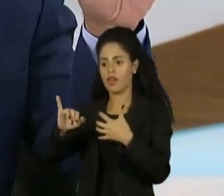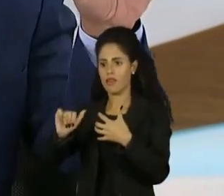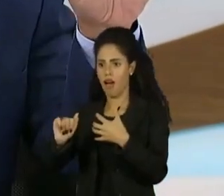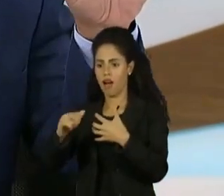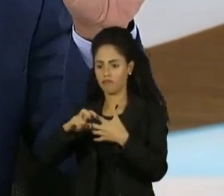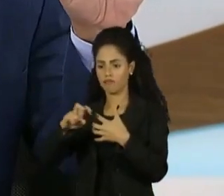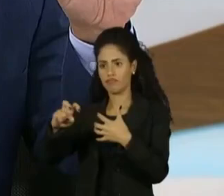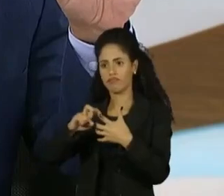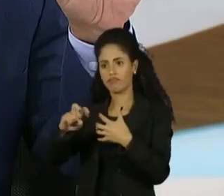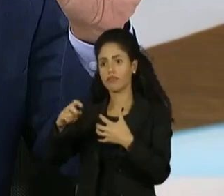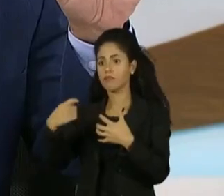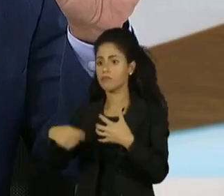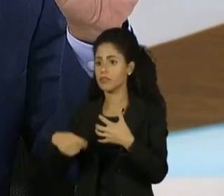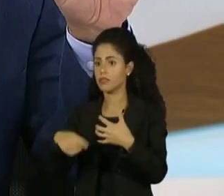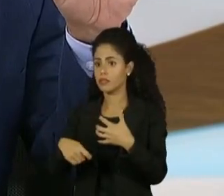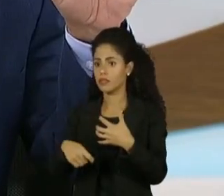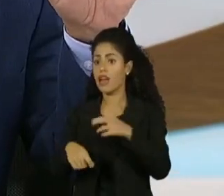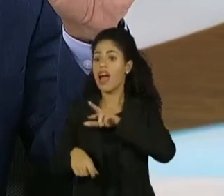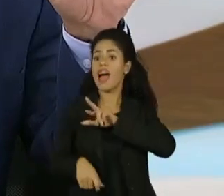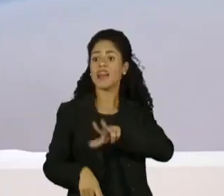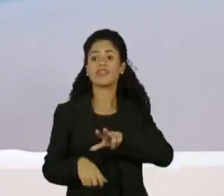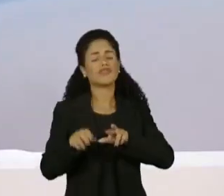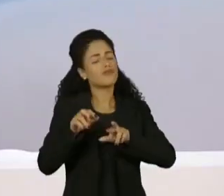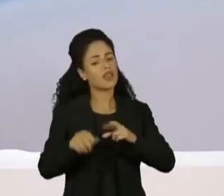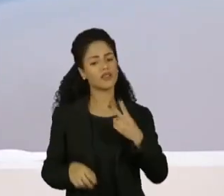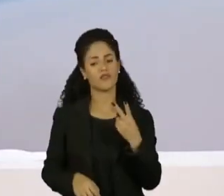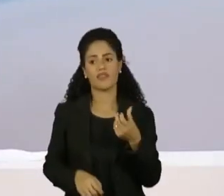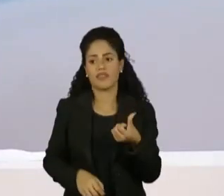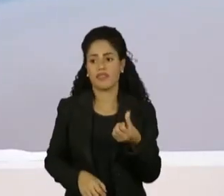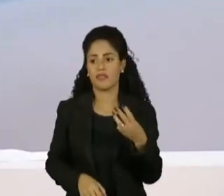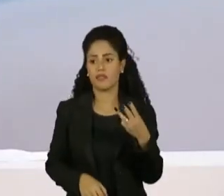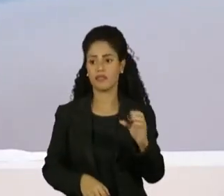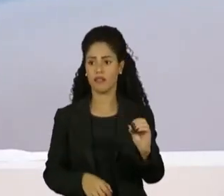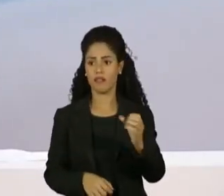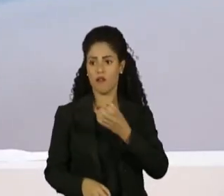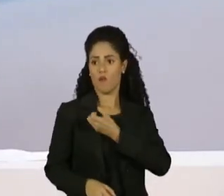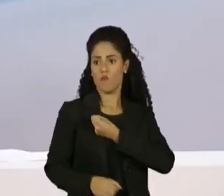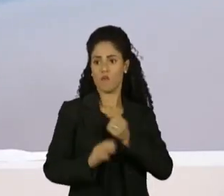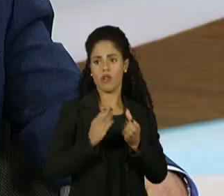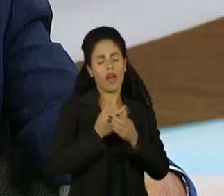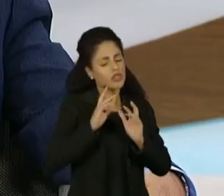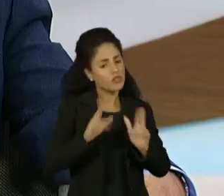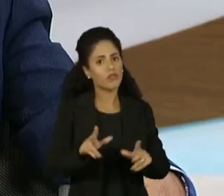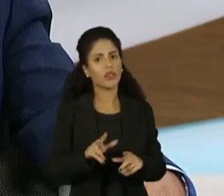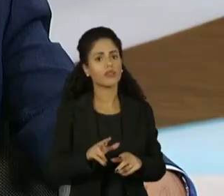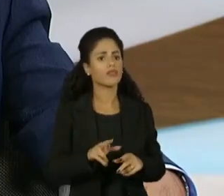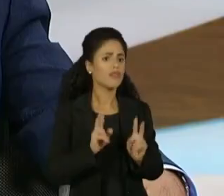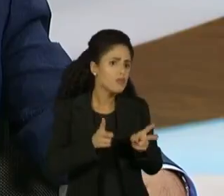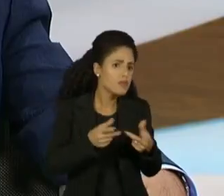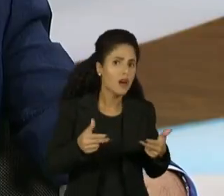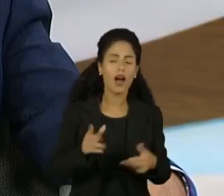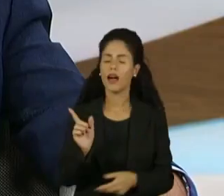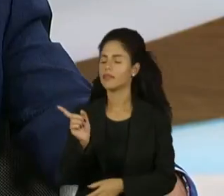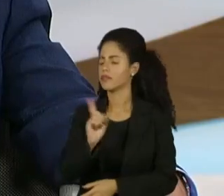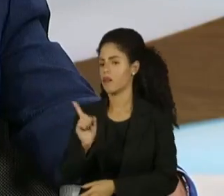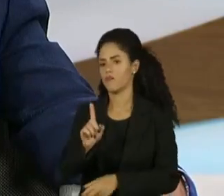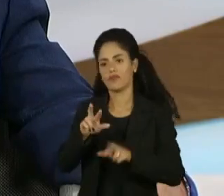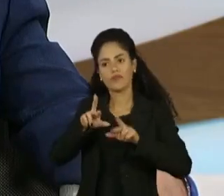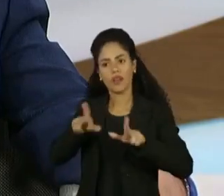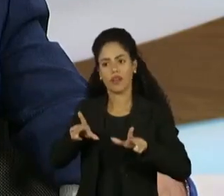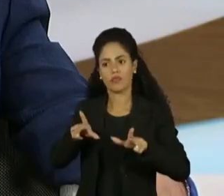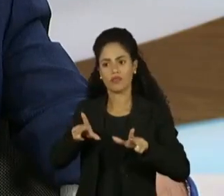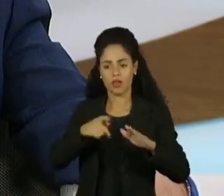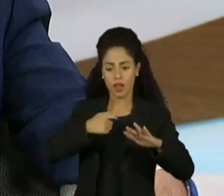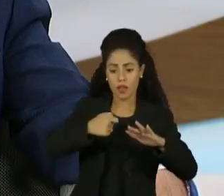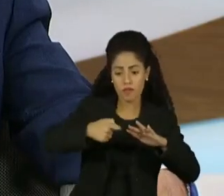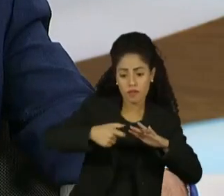completamente diferente da 2630. É a mesma máquina de desinformação, né, senador? Não, são completamente diferentes, inclusive em termos de tecnologia. Uma